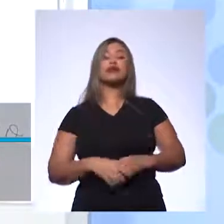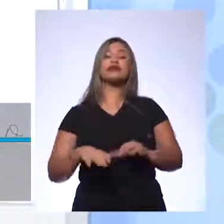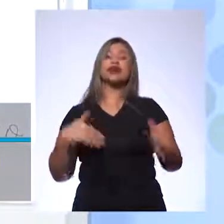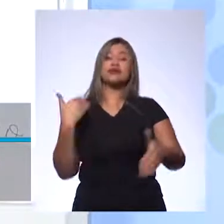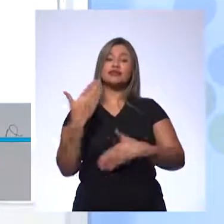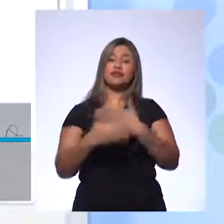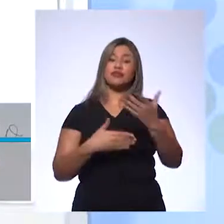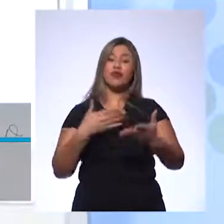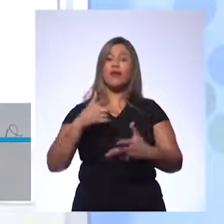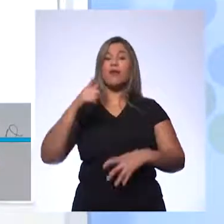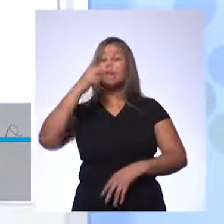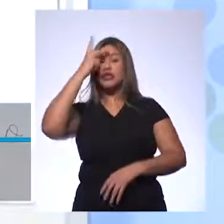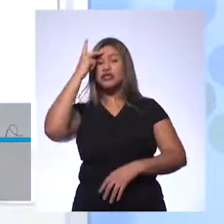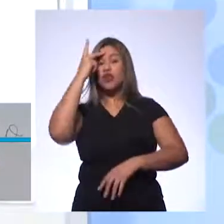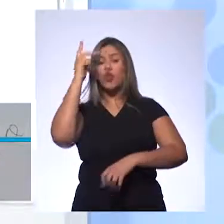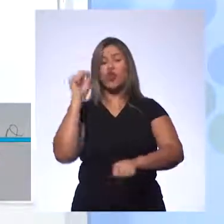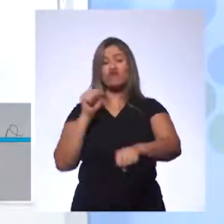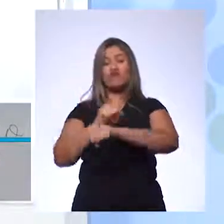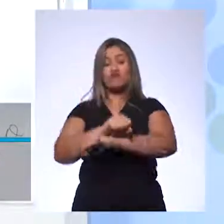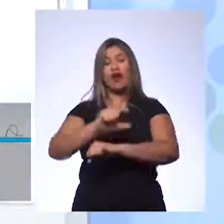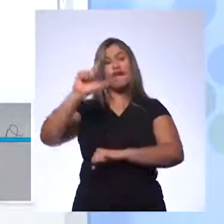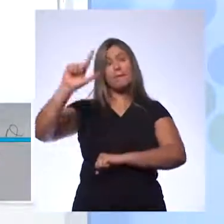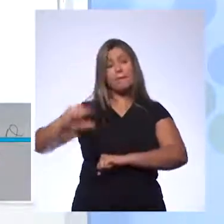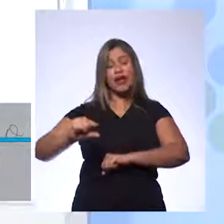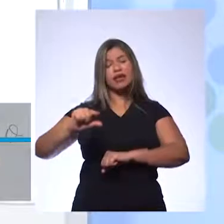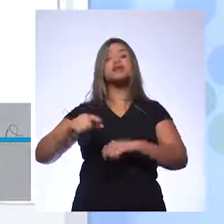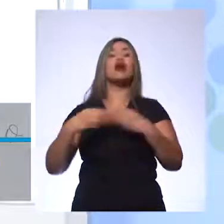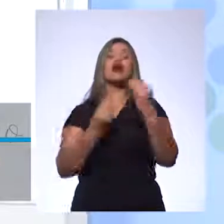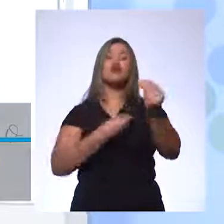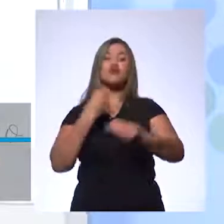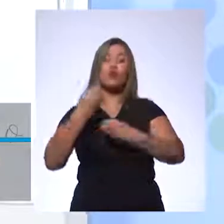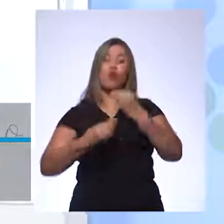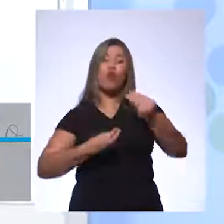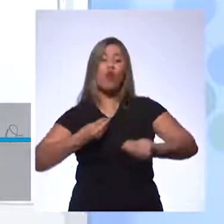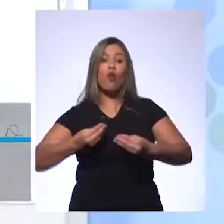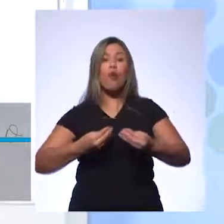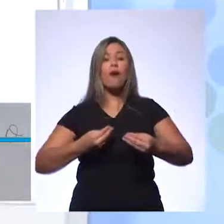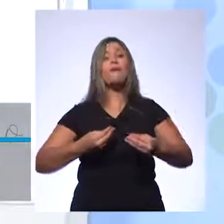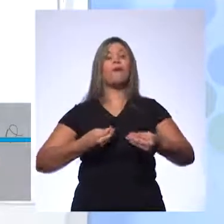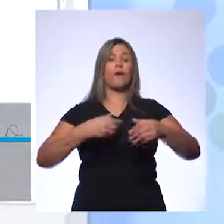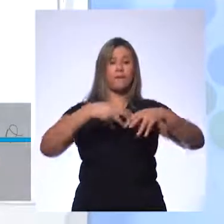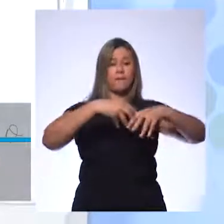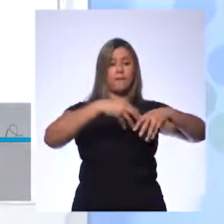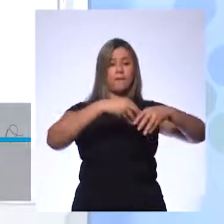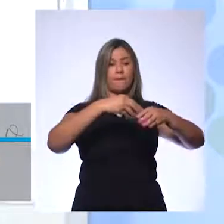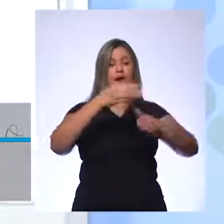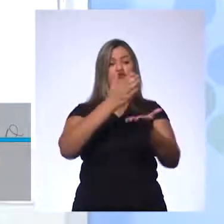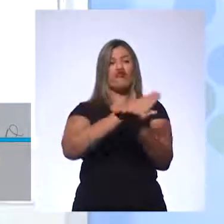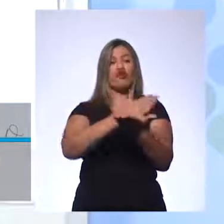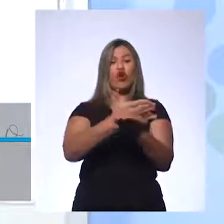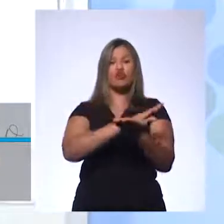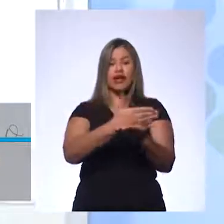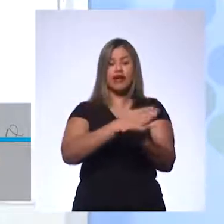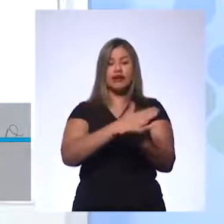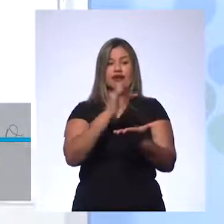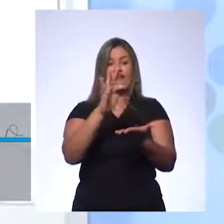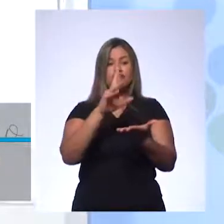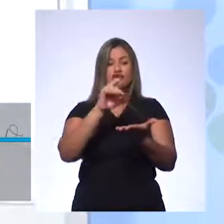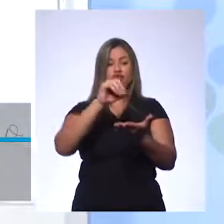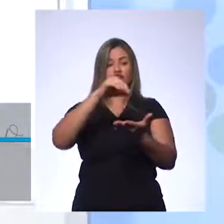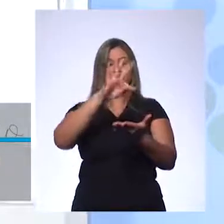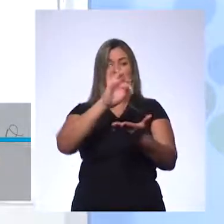consequentemente você vai ter uma diminuição de soldados para proteger as fronteiras do império tão enorme vai diminuir também